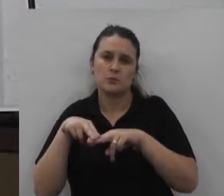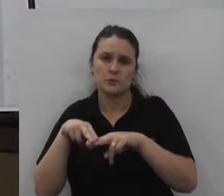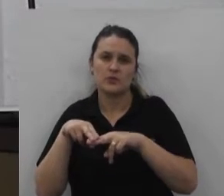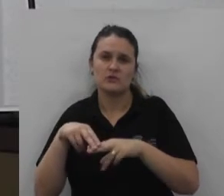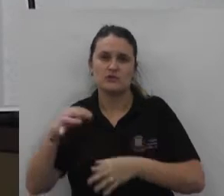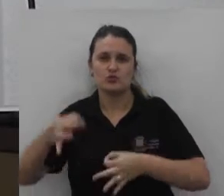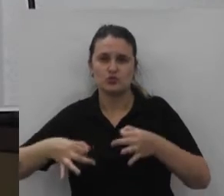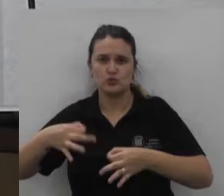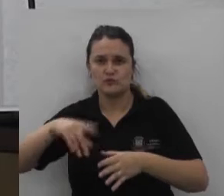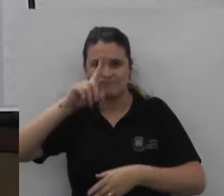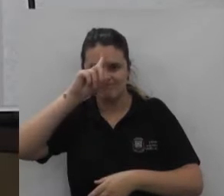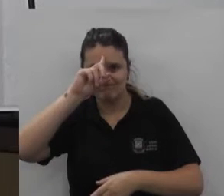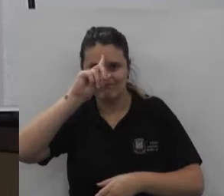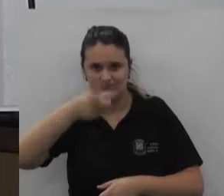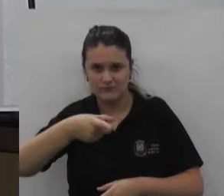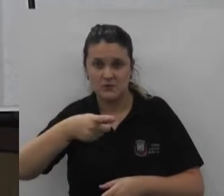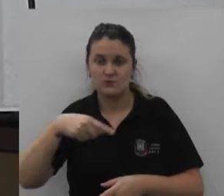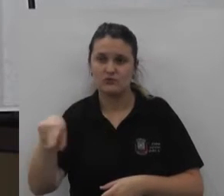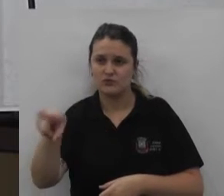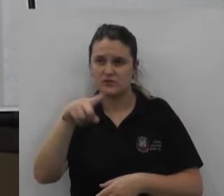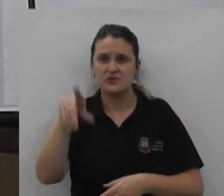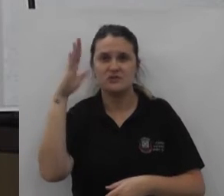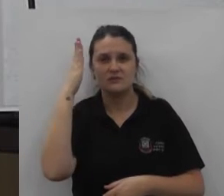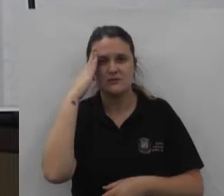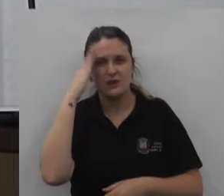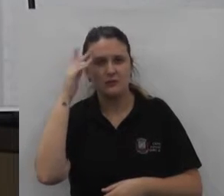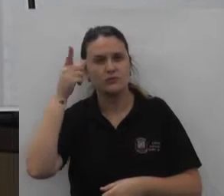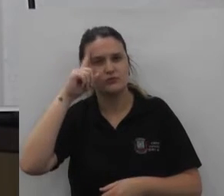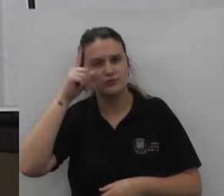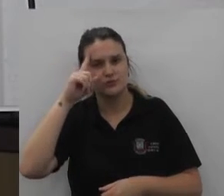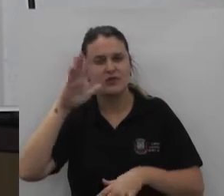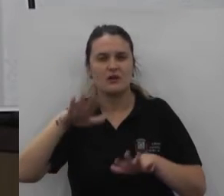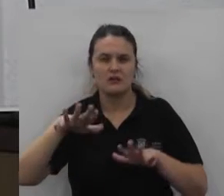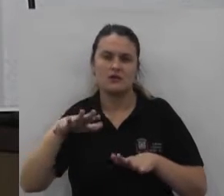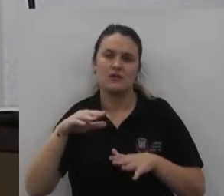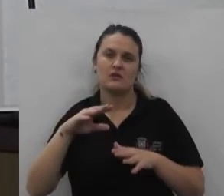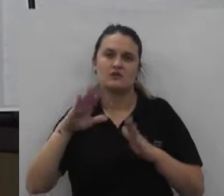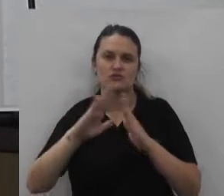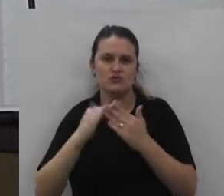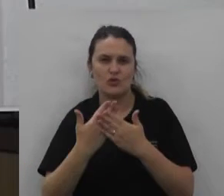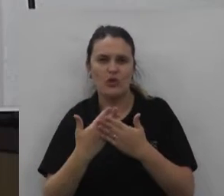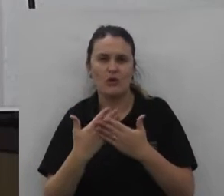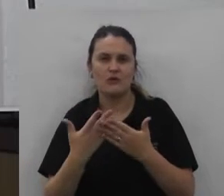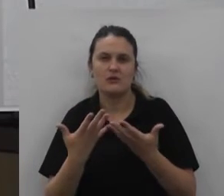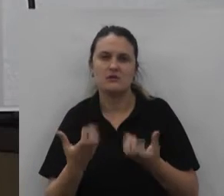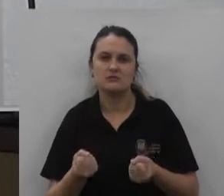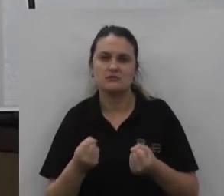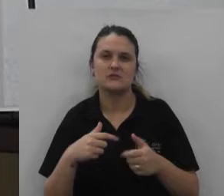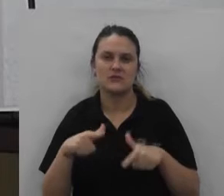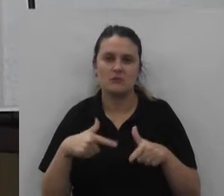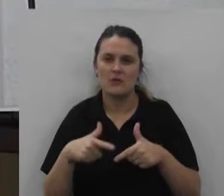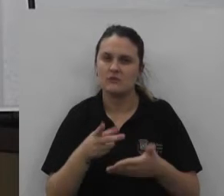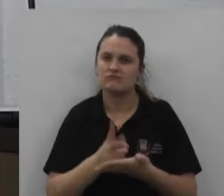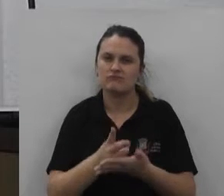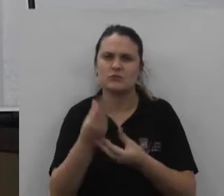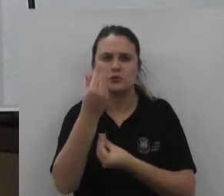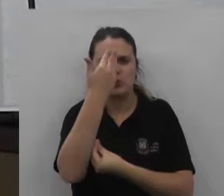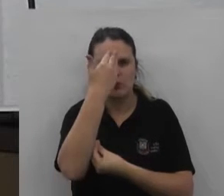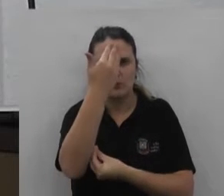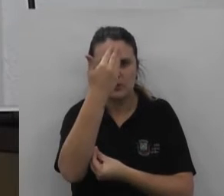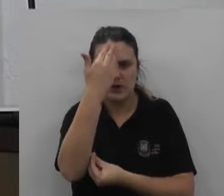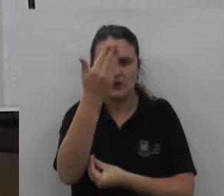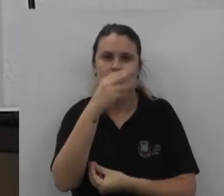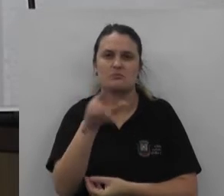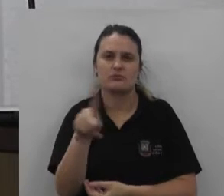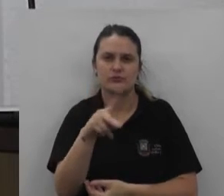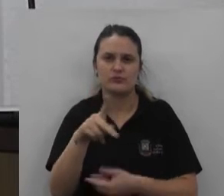encaminhamento judicial e que vocês sabem no dia a dia, que acabam aceitando, trabalhando e fazendo isso. Muito obrigado,